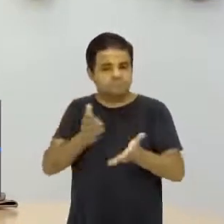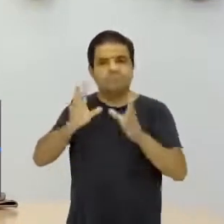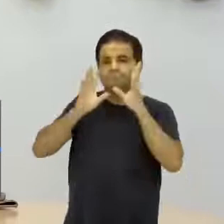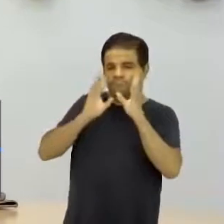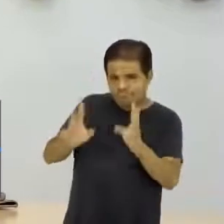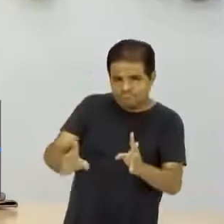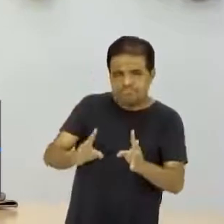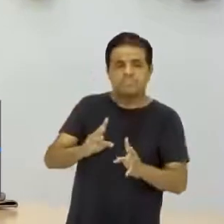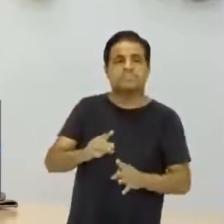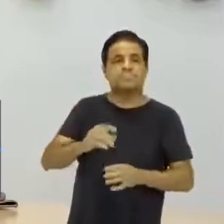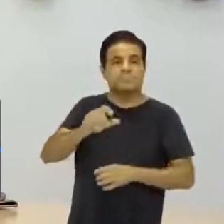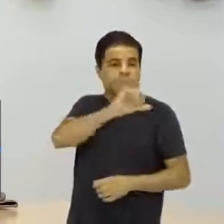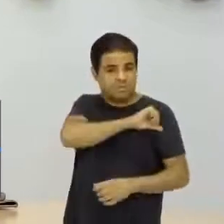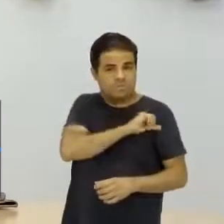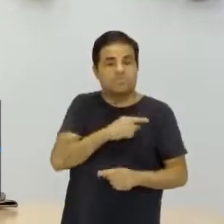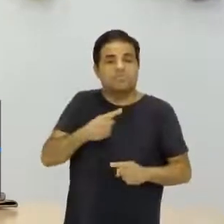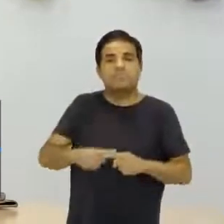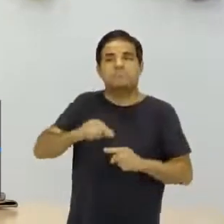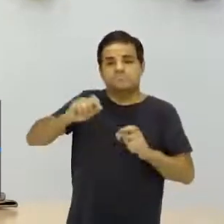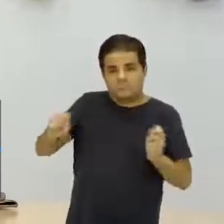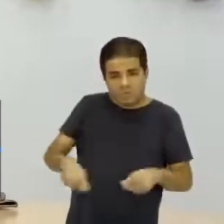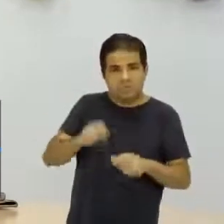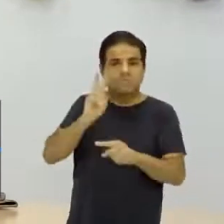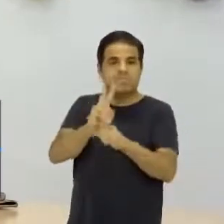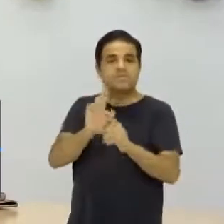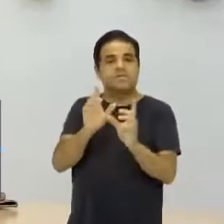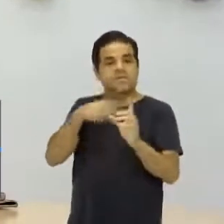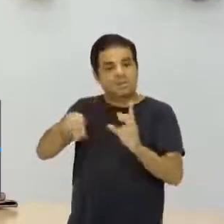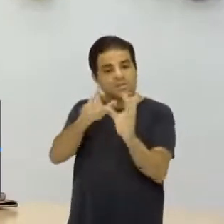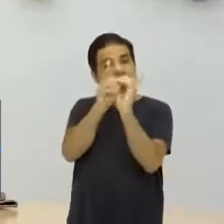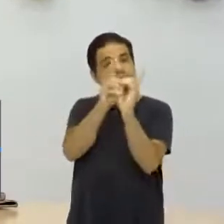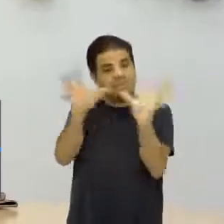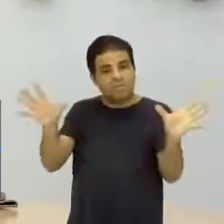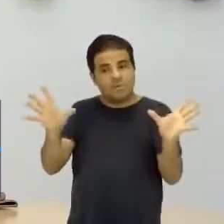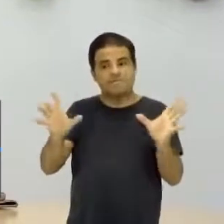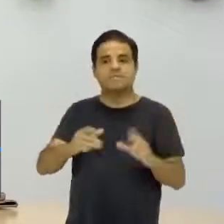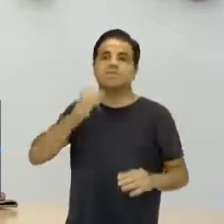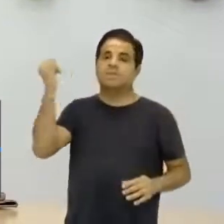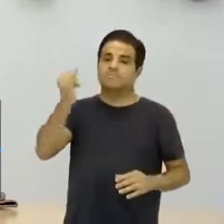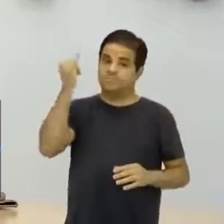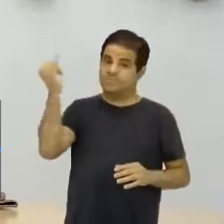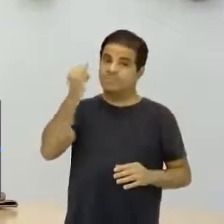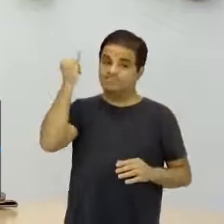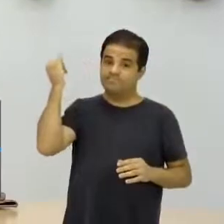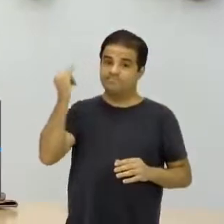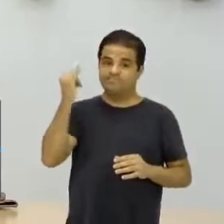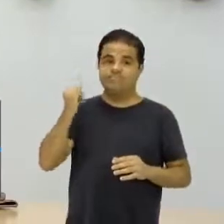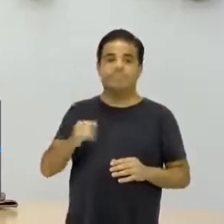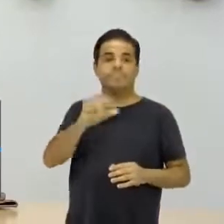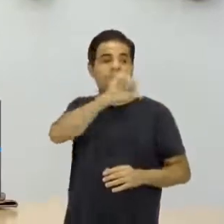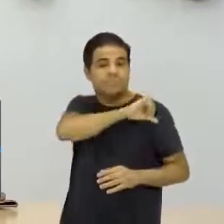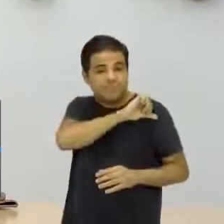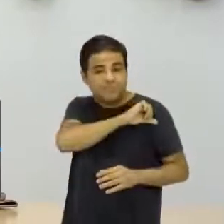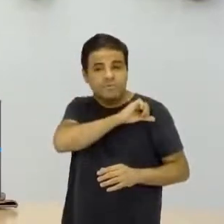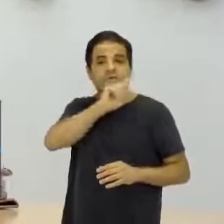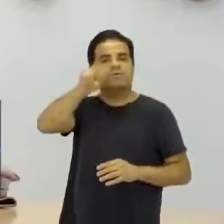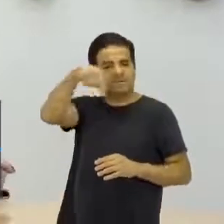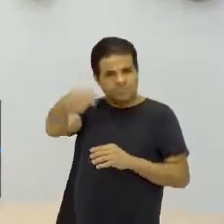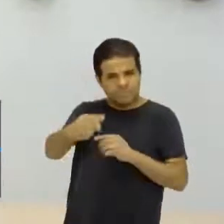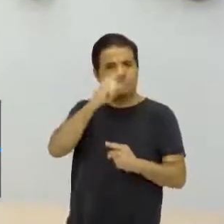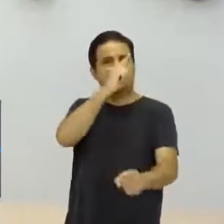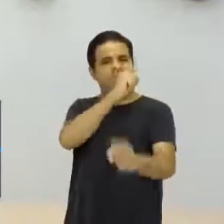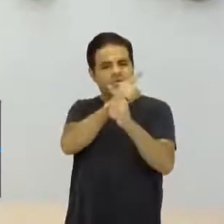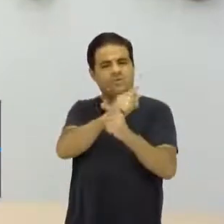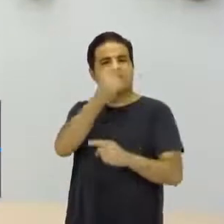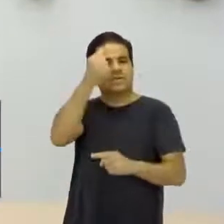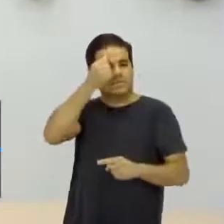tratado com o 9º ano, até para que a gente possa proteger a nossa democracia, porque ela é muito importante. 9º ano, nos vemos na próxima aula,